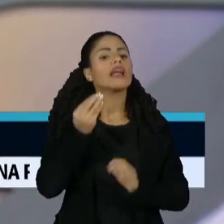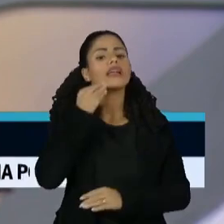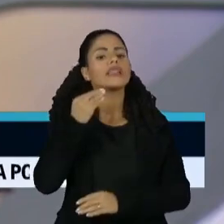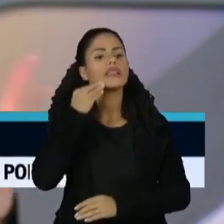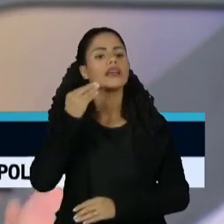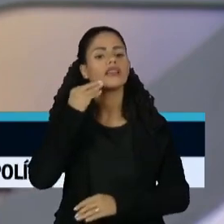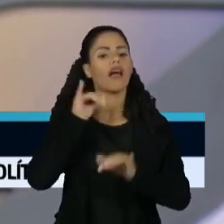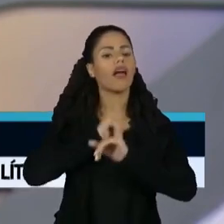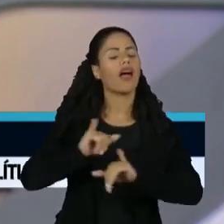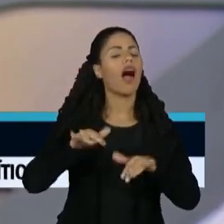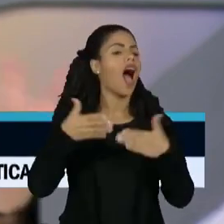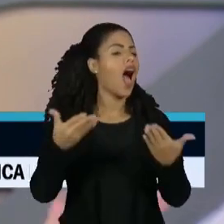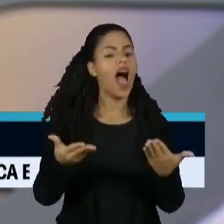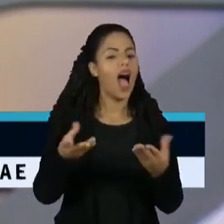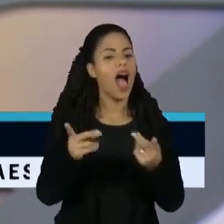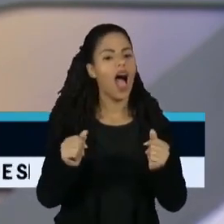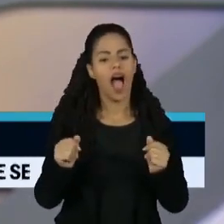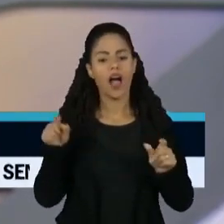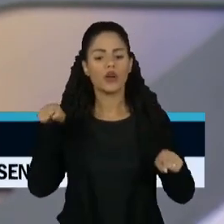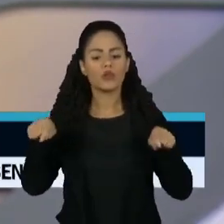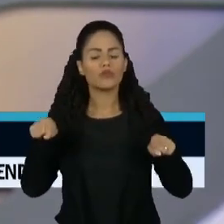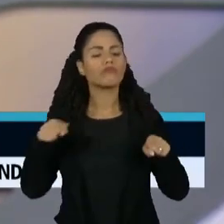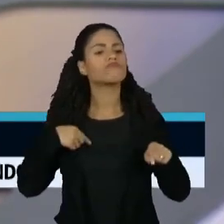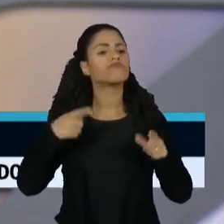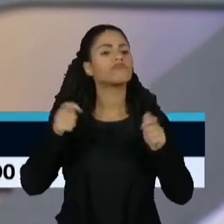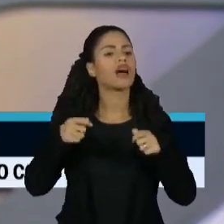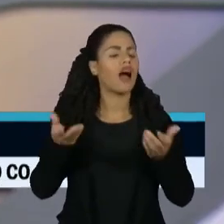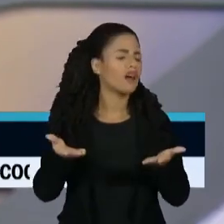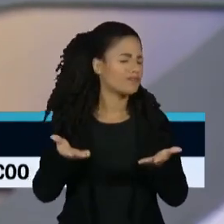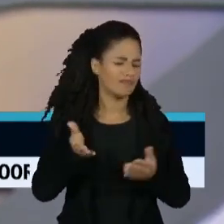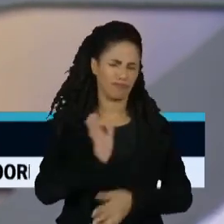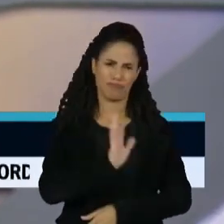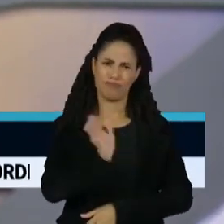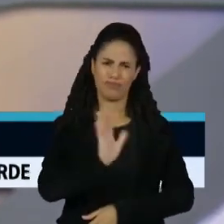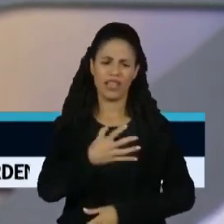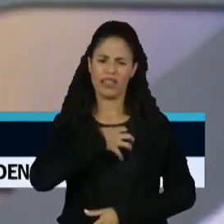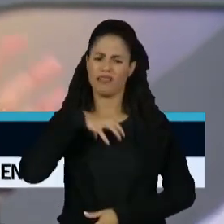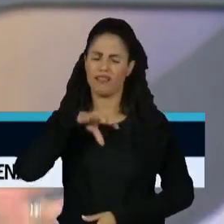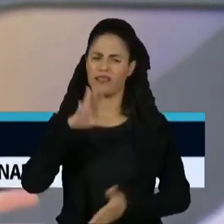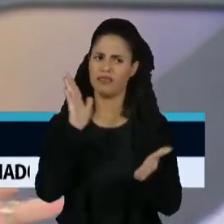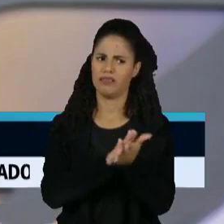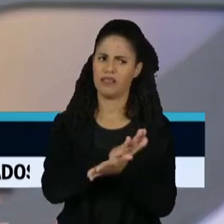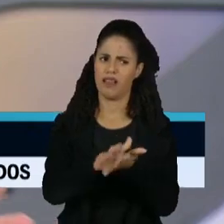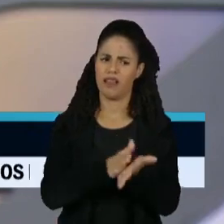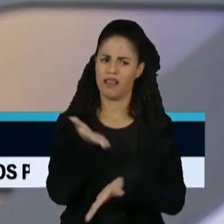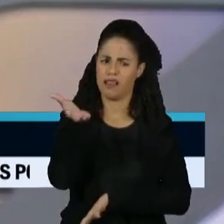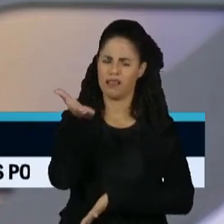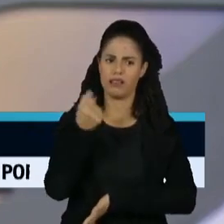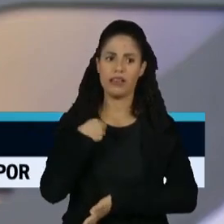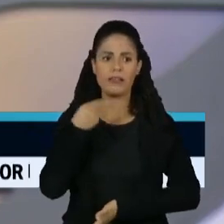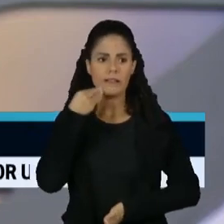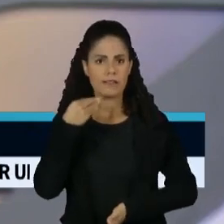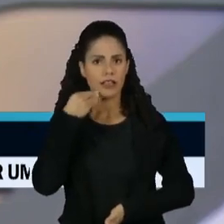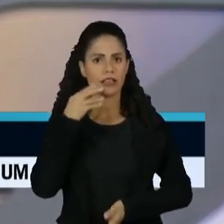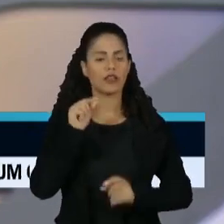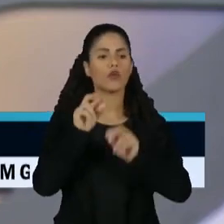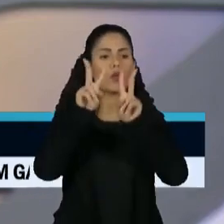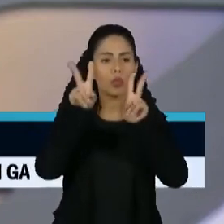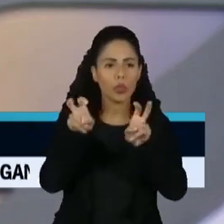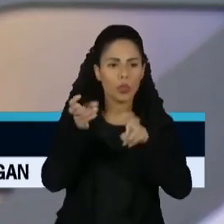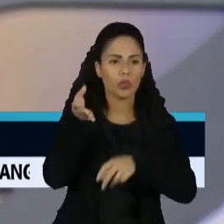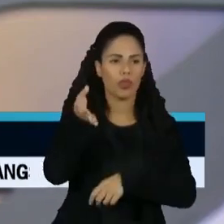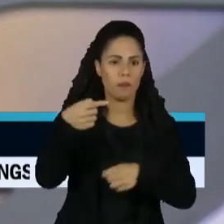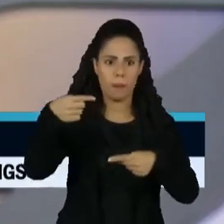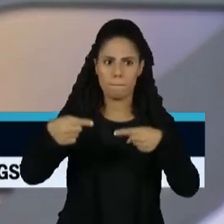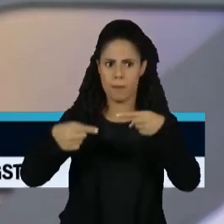de relativizar e dizer que os dois lados é uma coisa horrorosa. Então, sim, acho que ele talvez tenha tentado não entrar tanto, Milei,